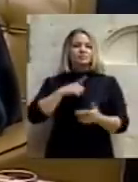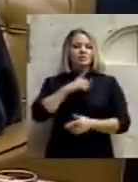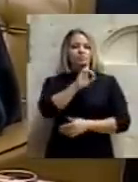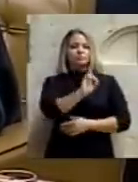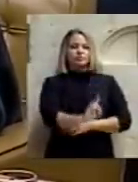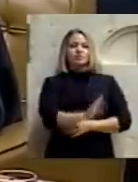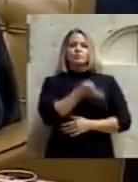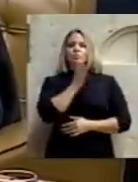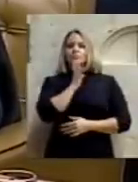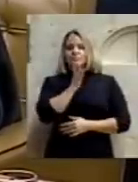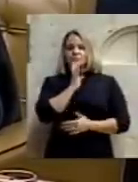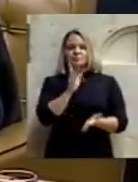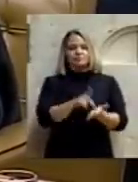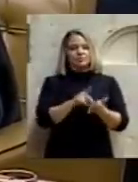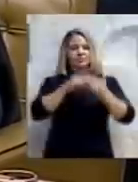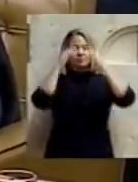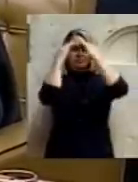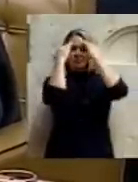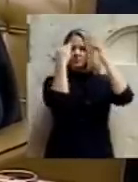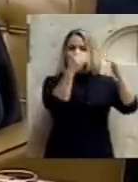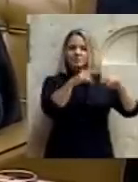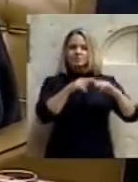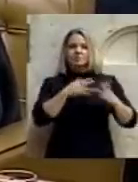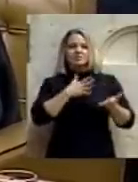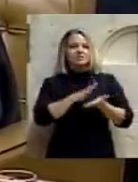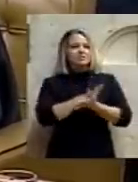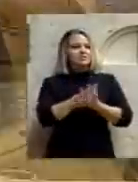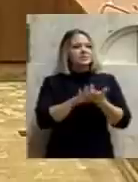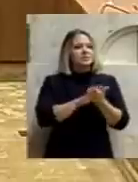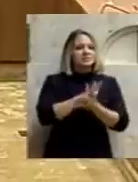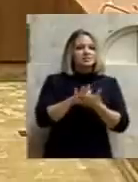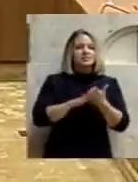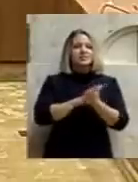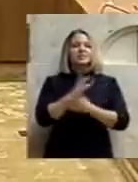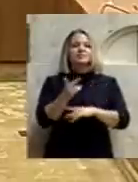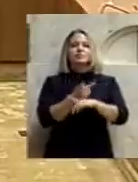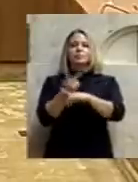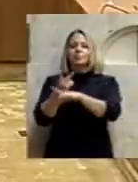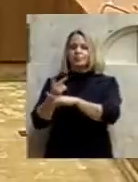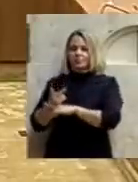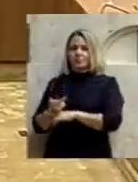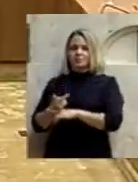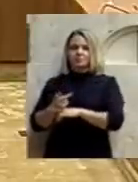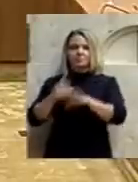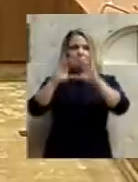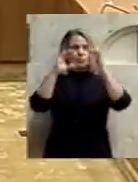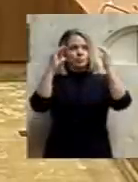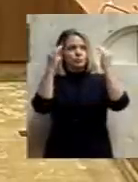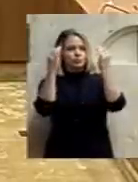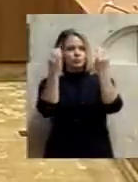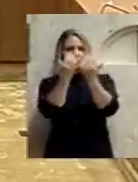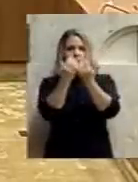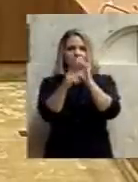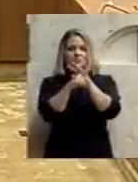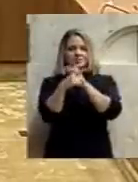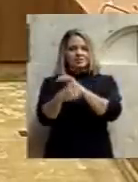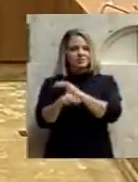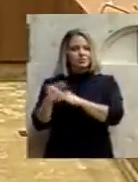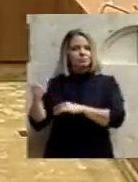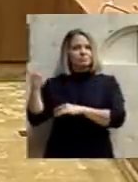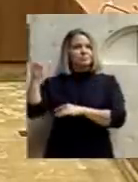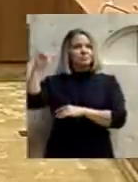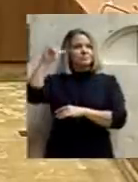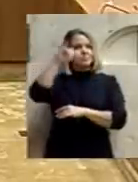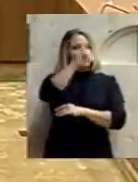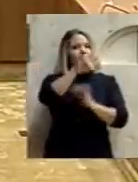direitos reconhecidos e o respeito pela ansiedade da procura. O céu ainda não é de brigadeiro, mas o voo